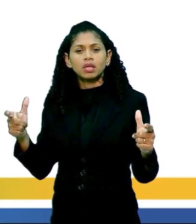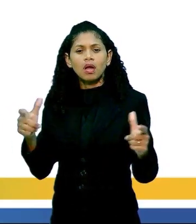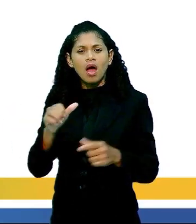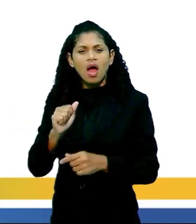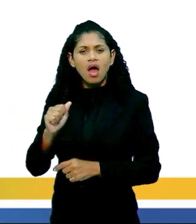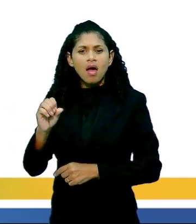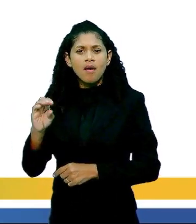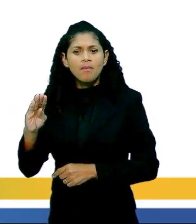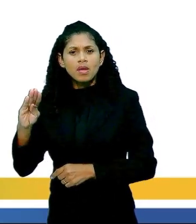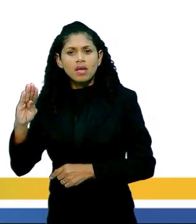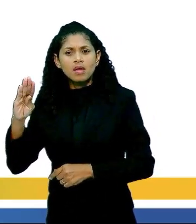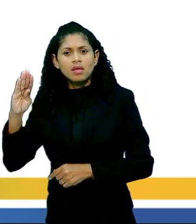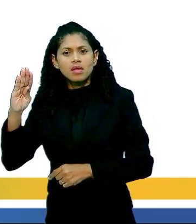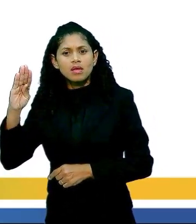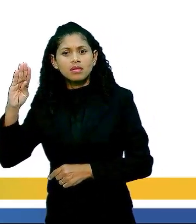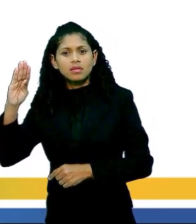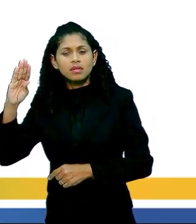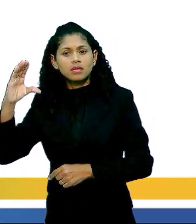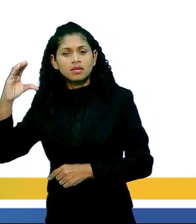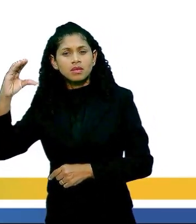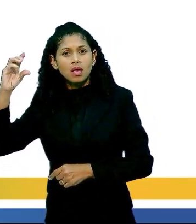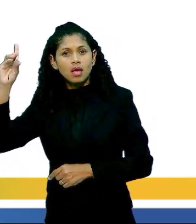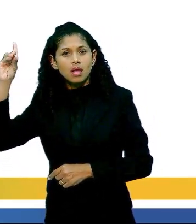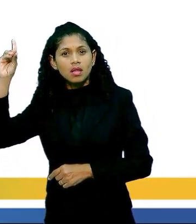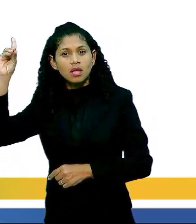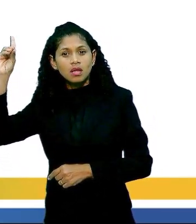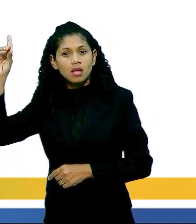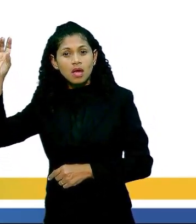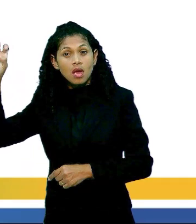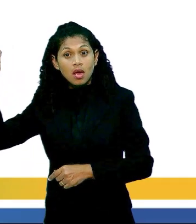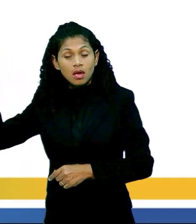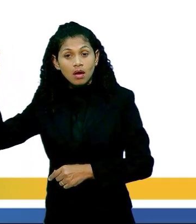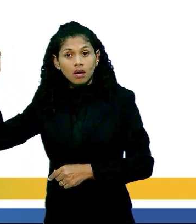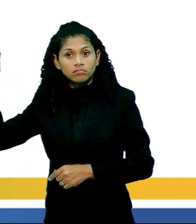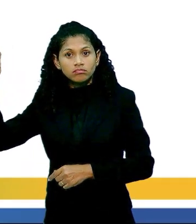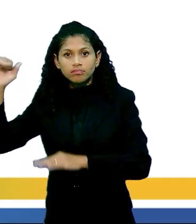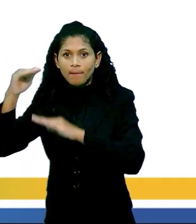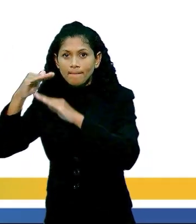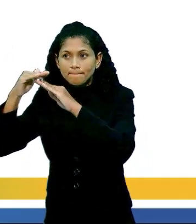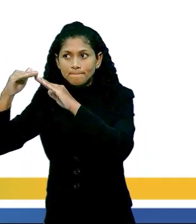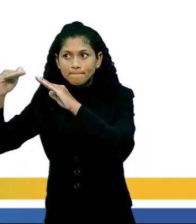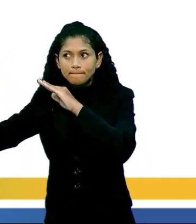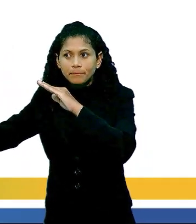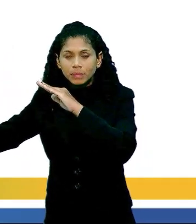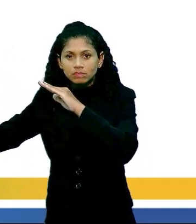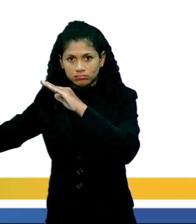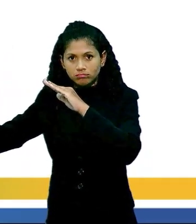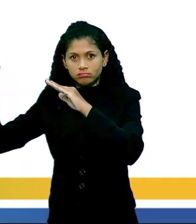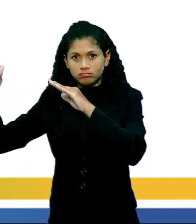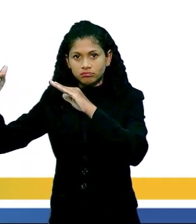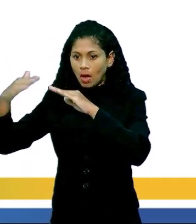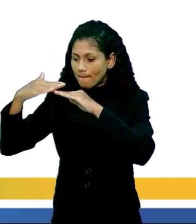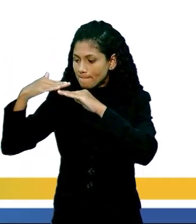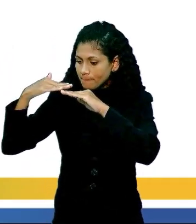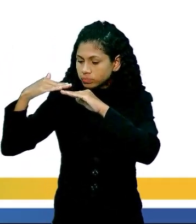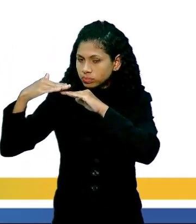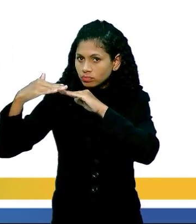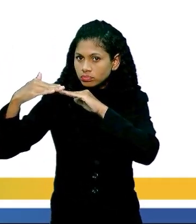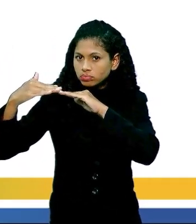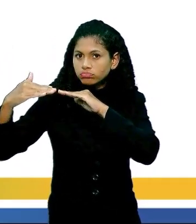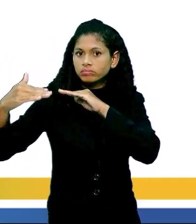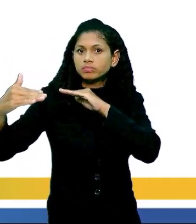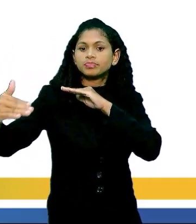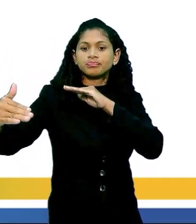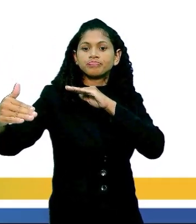mais, até que ela atinge uma estabilidade. Tá, esse aqui